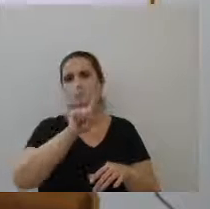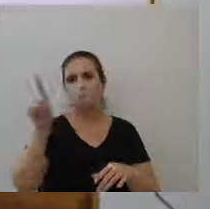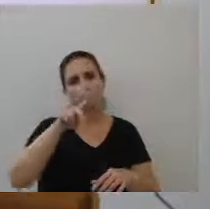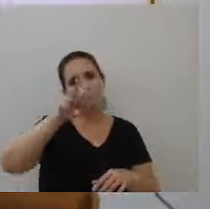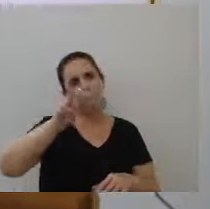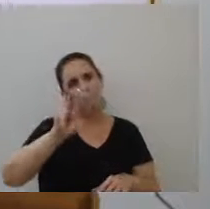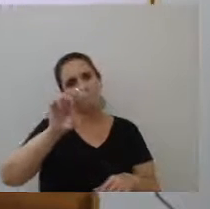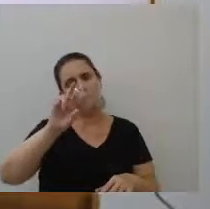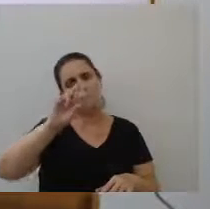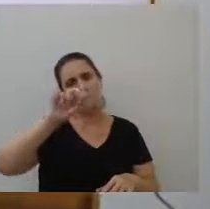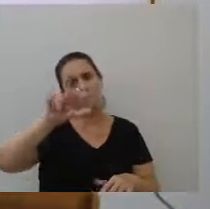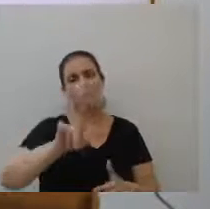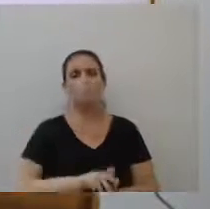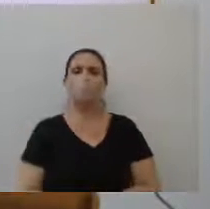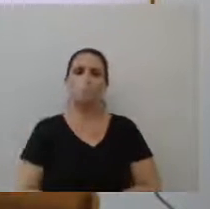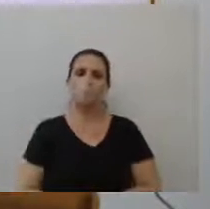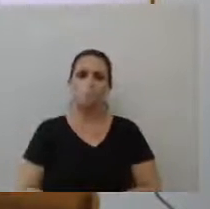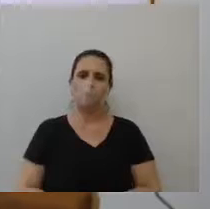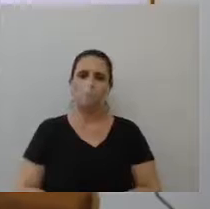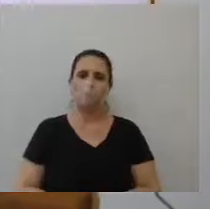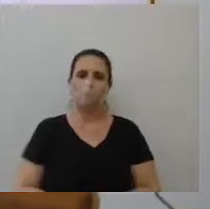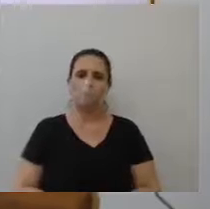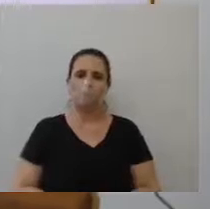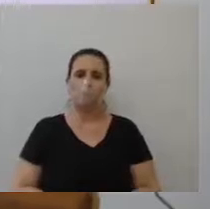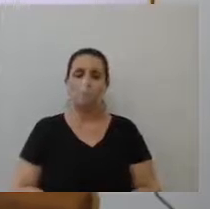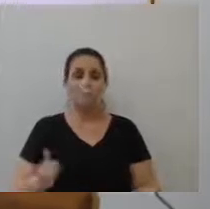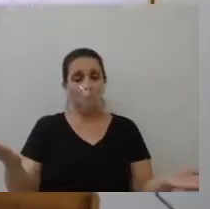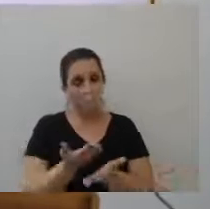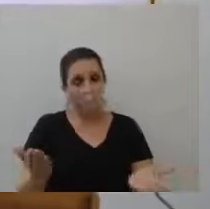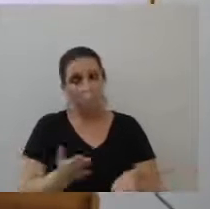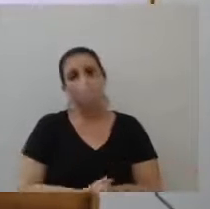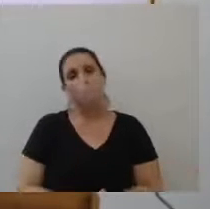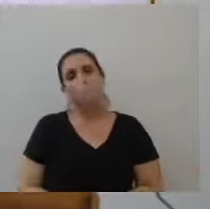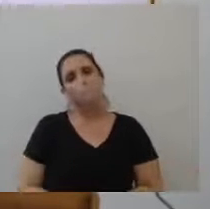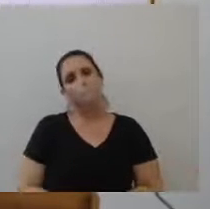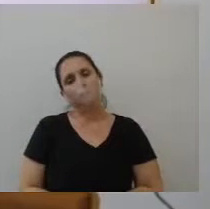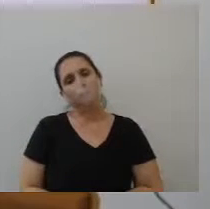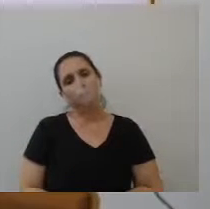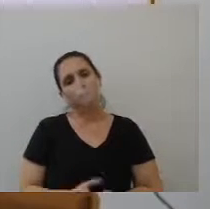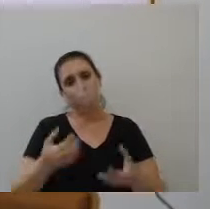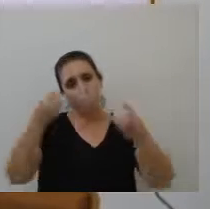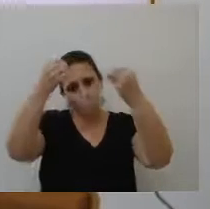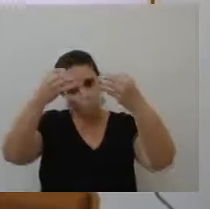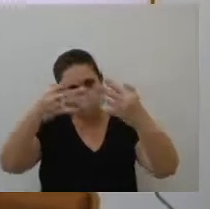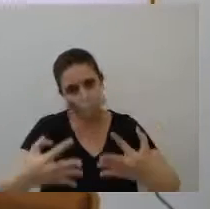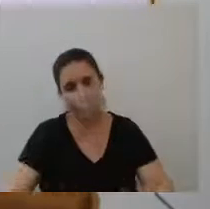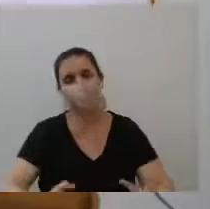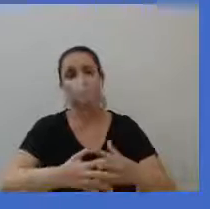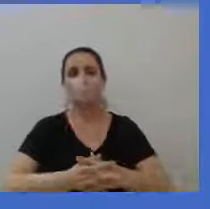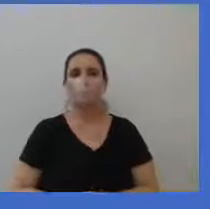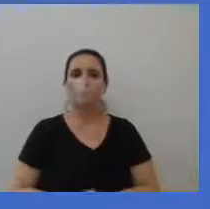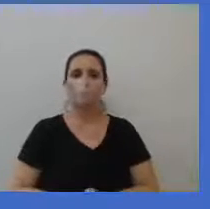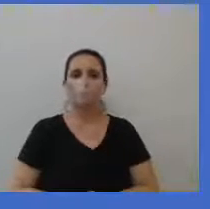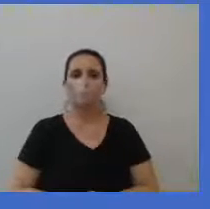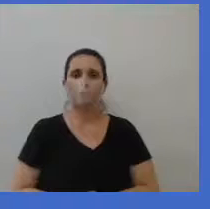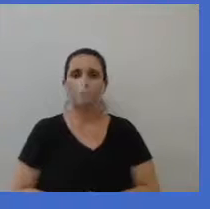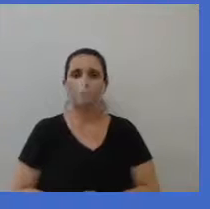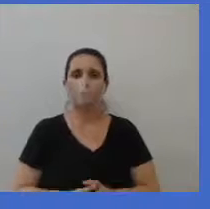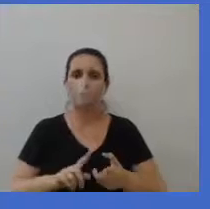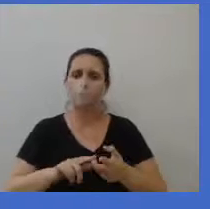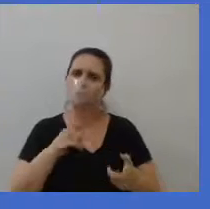lá riscando, né? O tatu está riscando. Bem, trazendo aqui para mim novamente, eu quero dizer o seguinte para vocês.